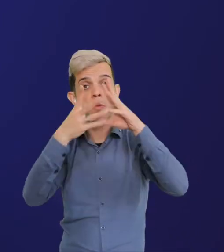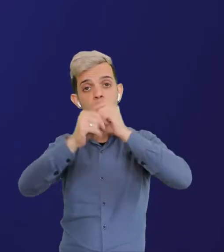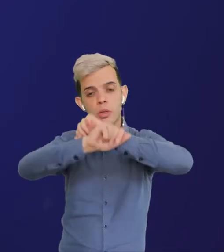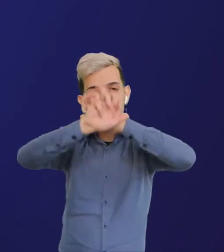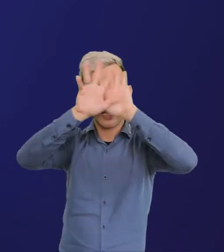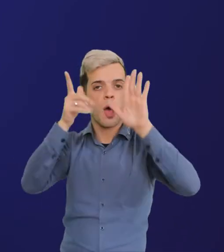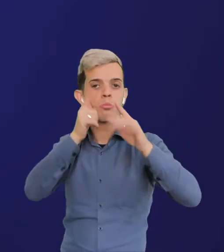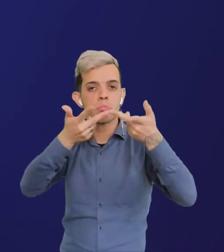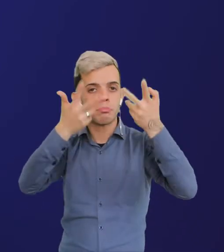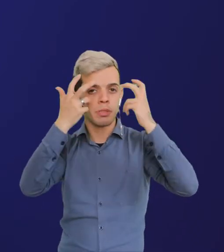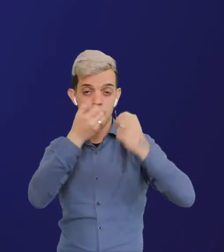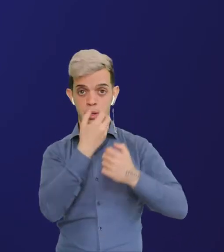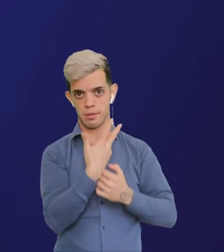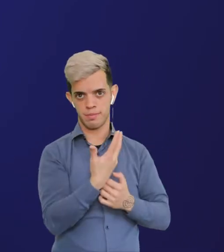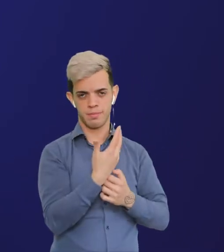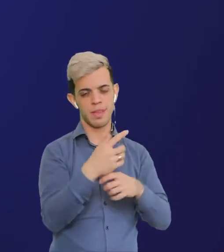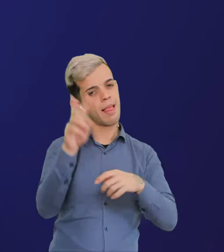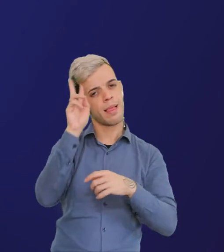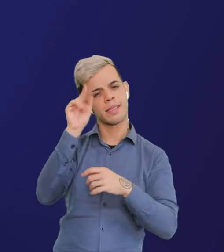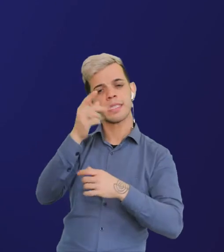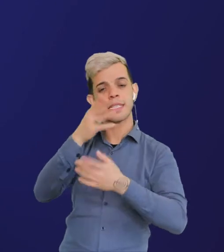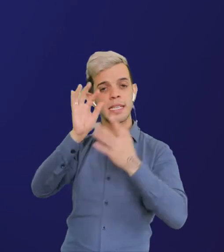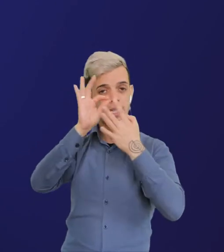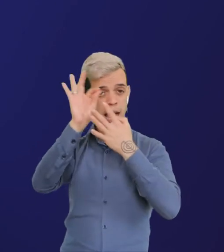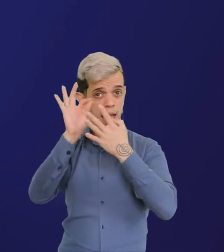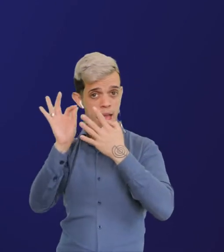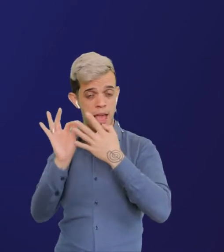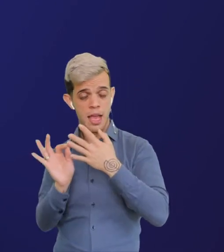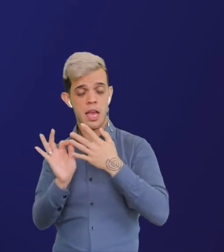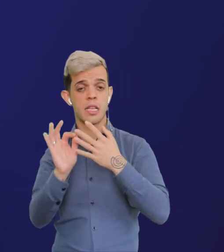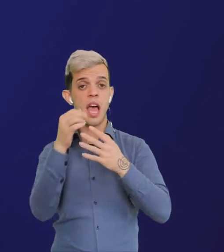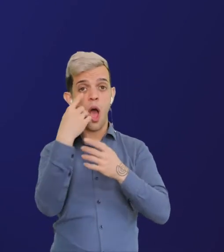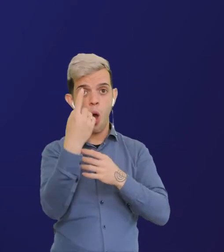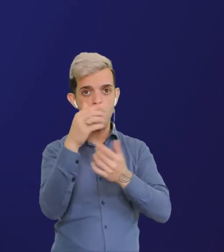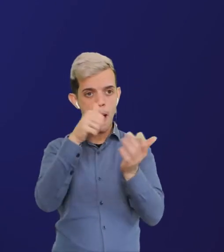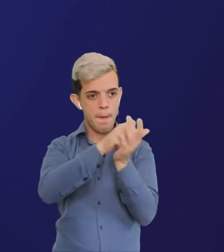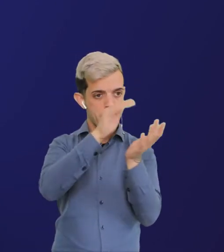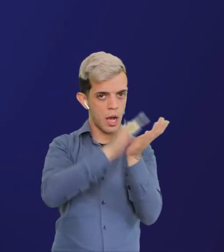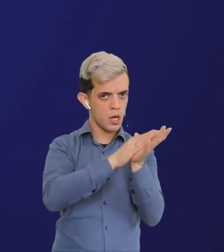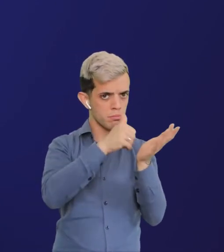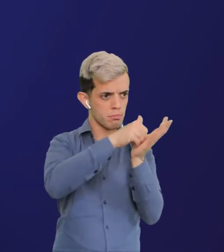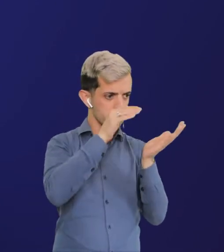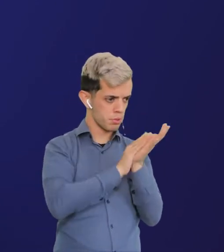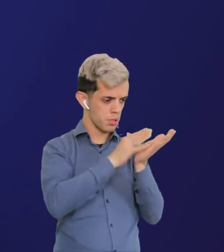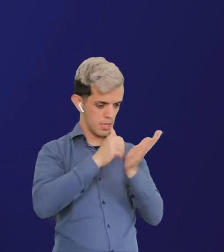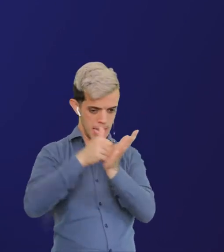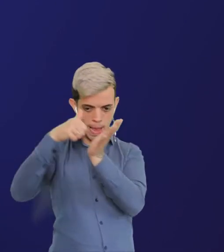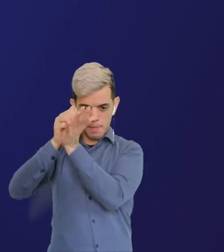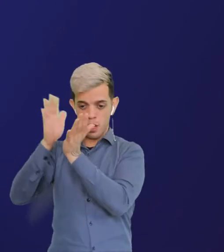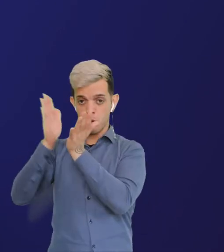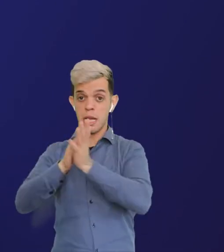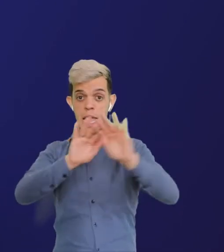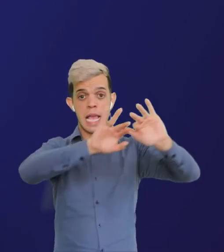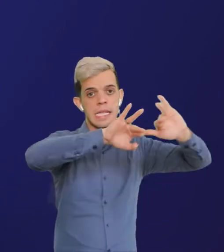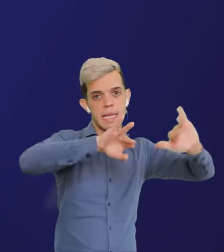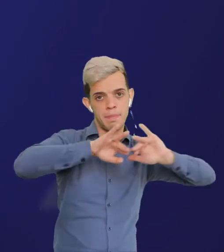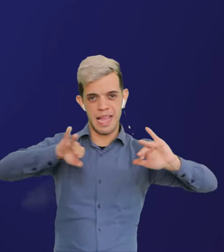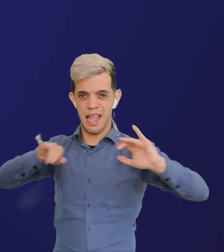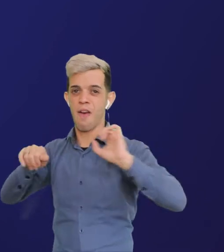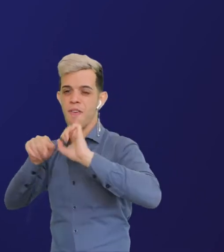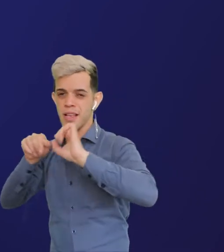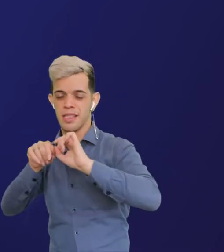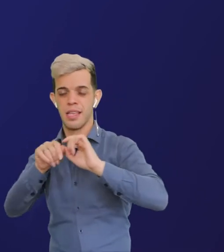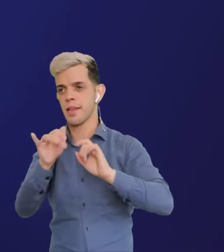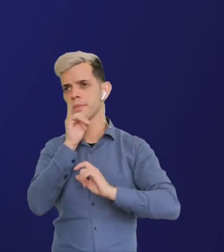e legíveis. Lembrando que para cada auto de infração deve ser aberto um processo de defesa